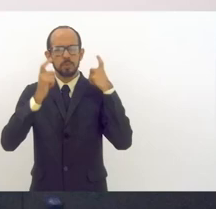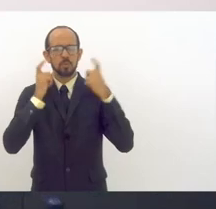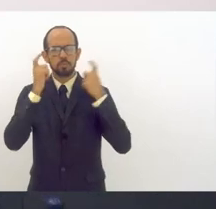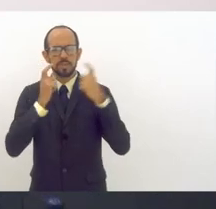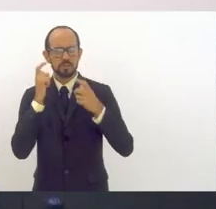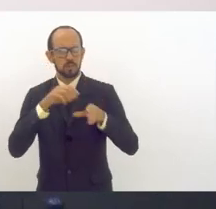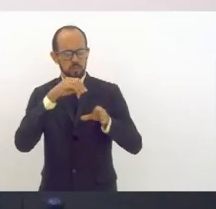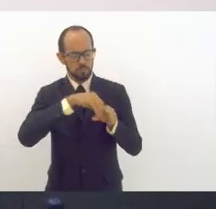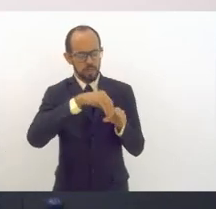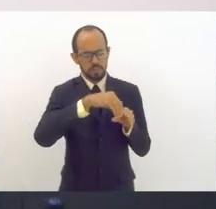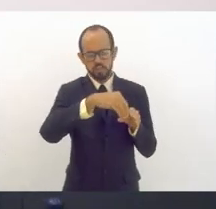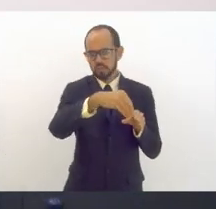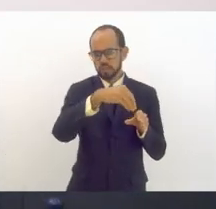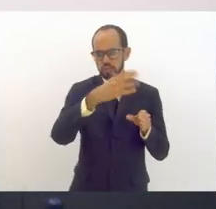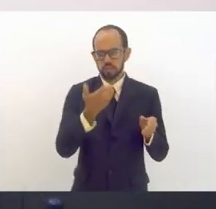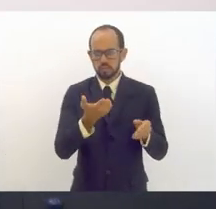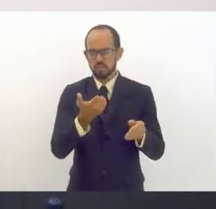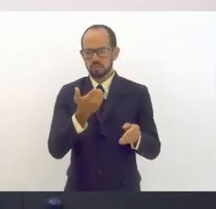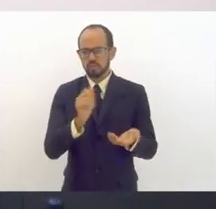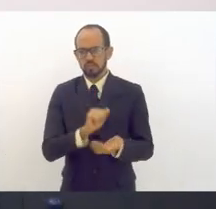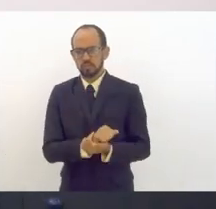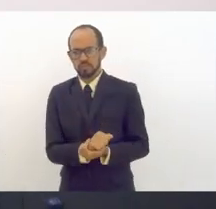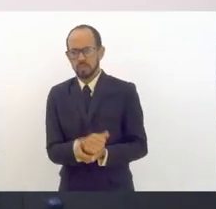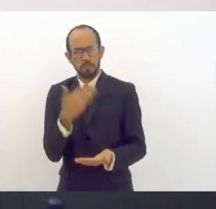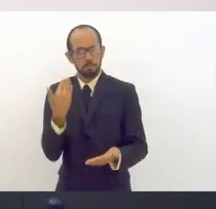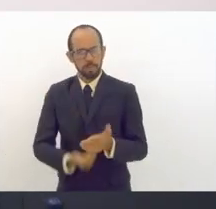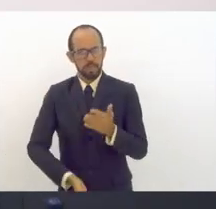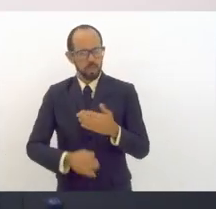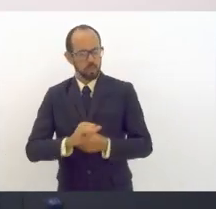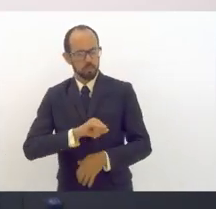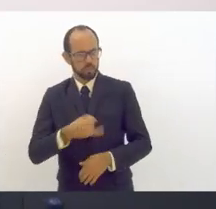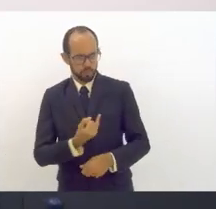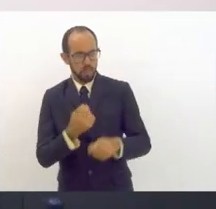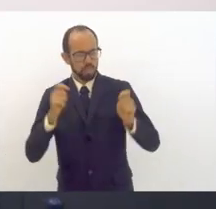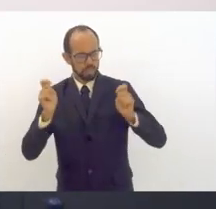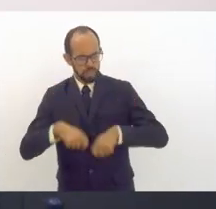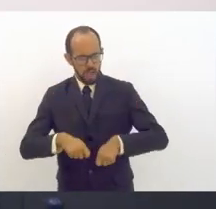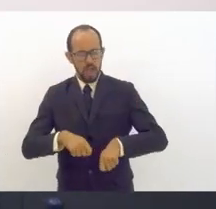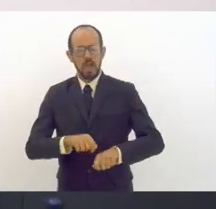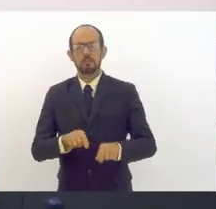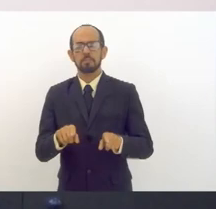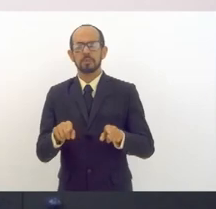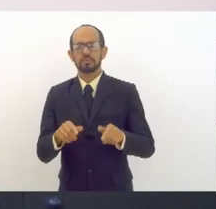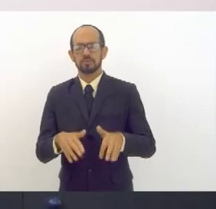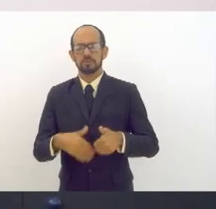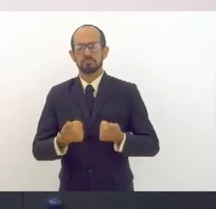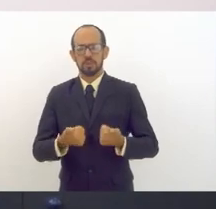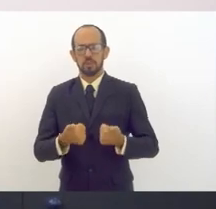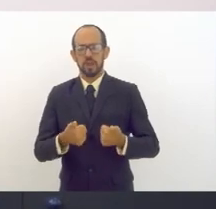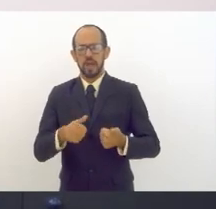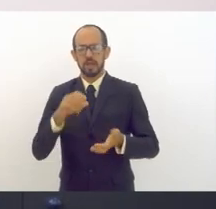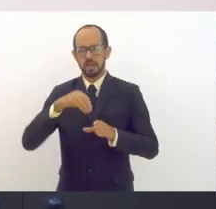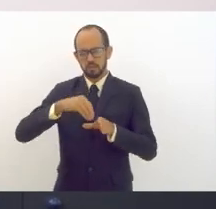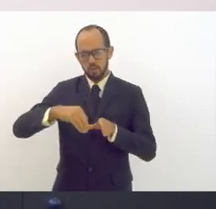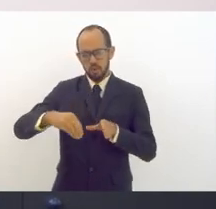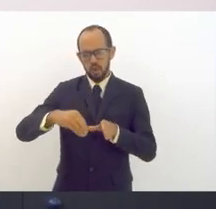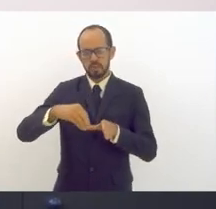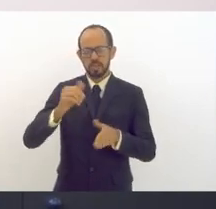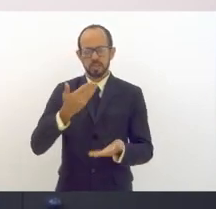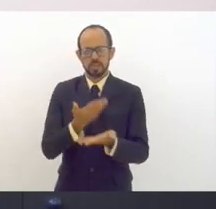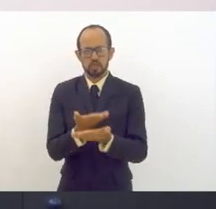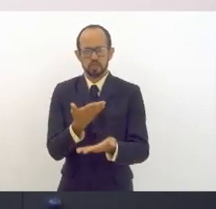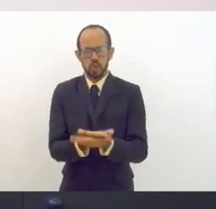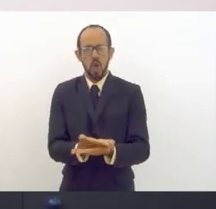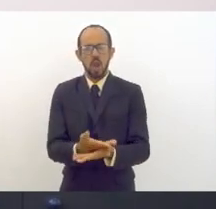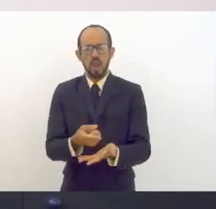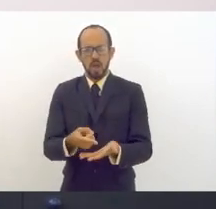acho que está sendo perdida a oportunidade, mas pode ser aproveitada ainda, de o projeto das hortas escolares se configurar num